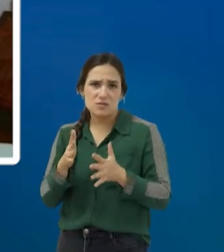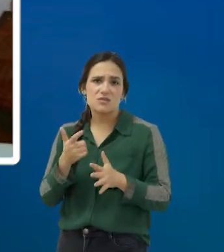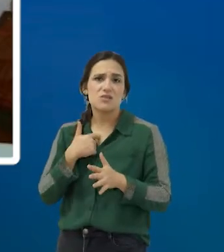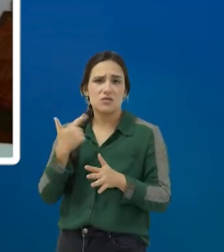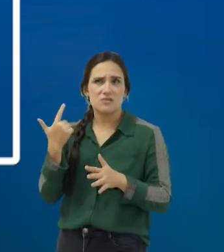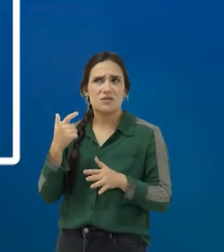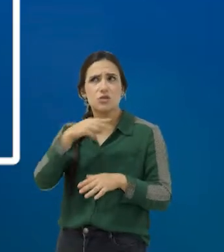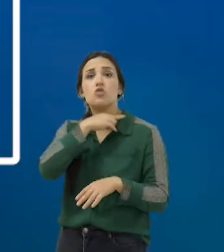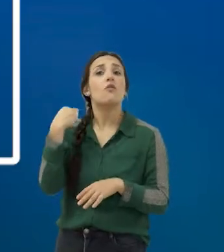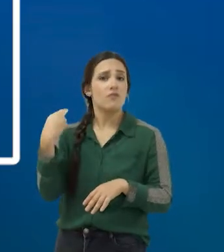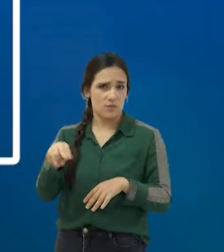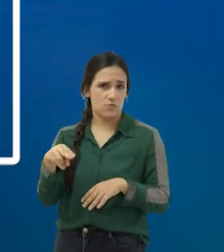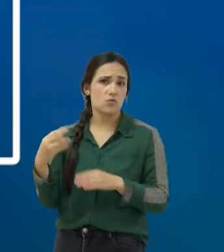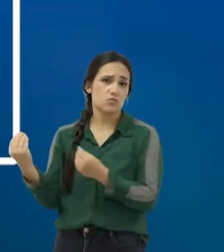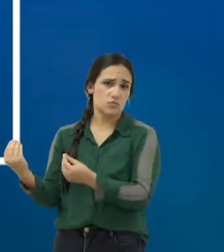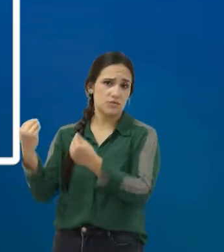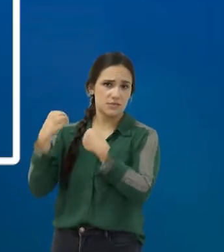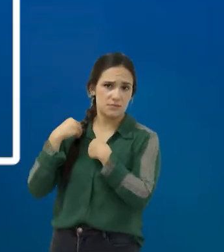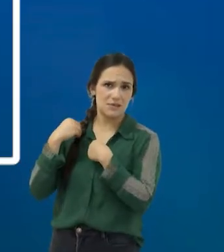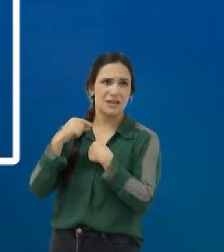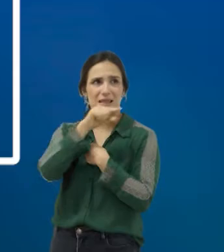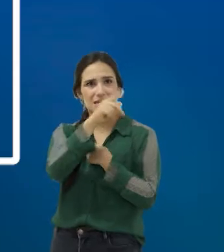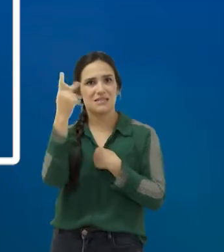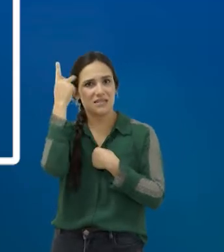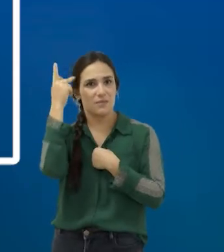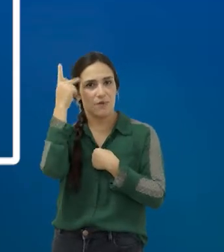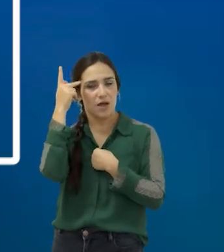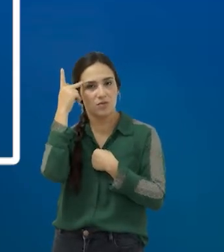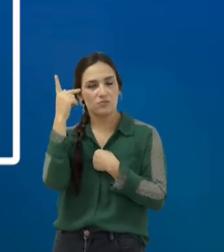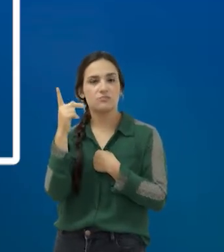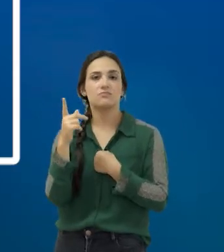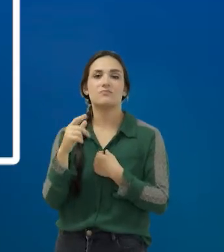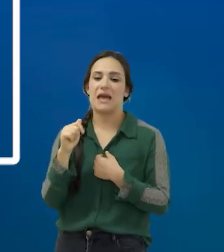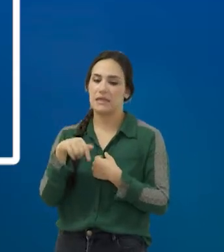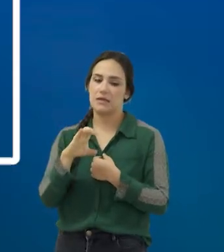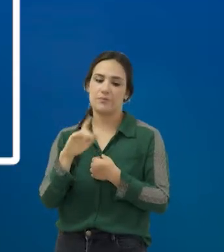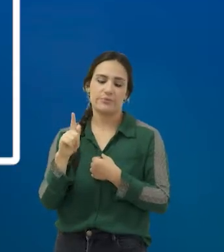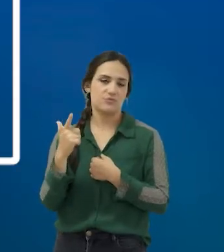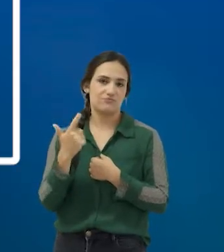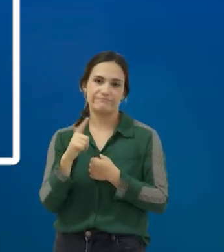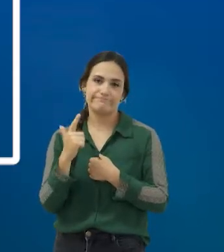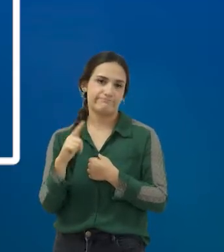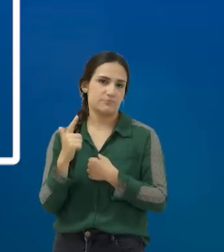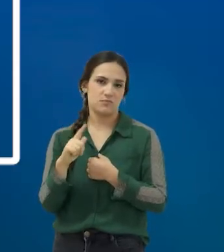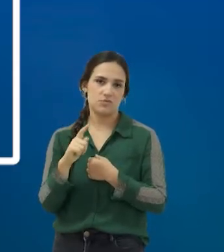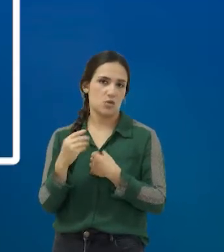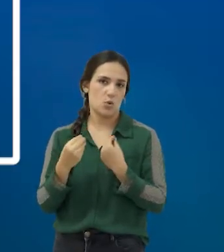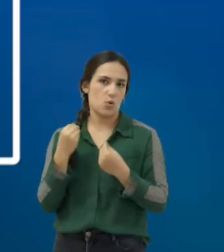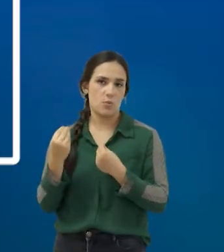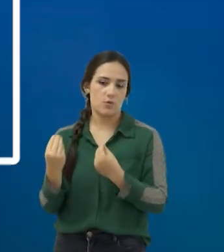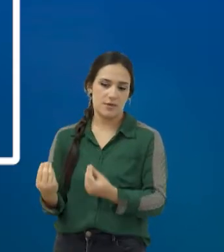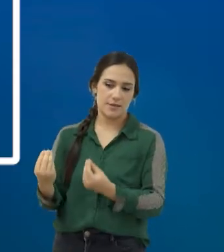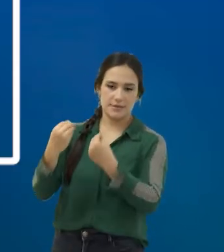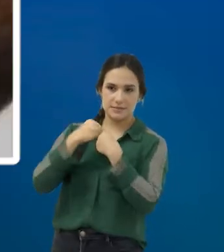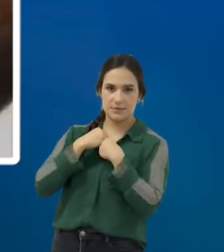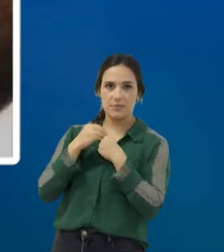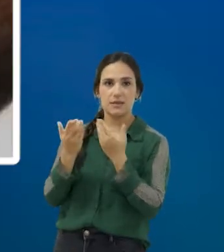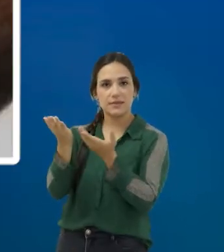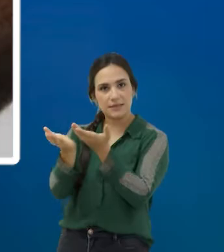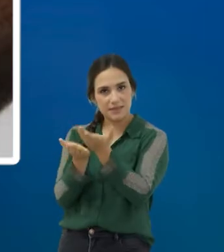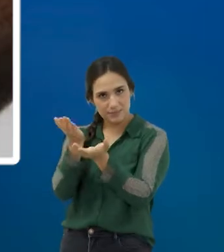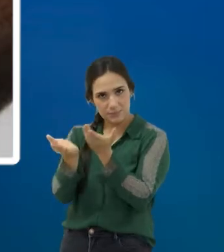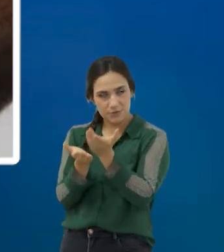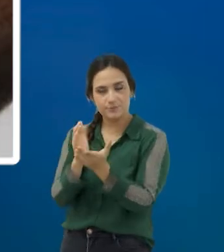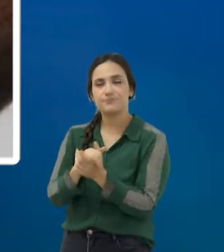em novembro de 2015, em Jaú, São Paulo. Aqui em Campo Grande não havia esse tipo de tratamento